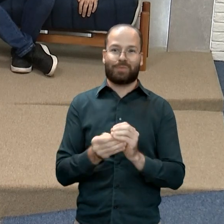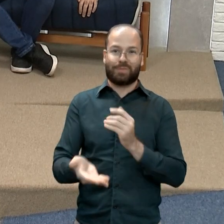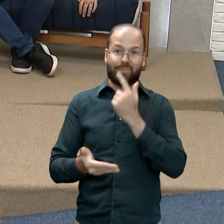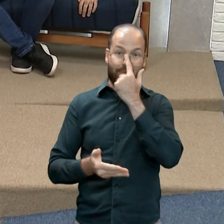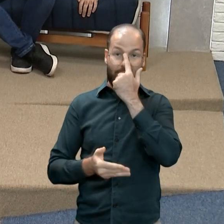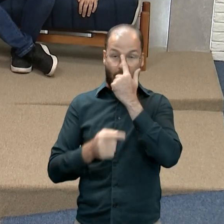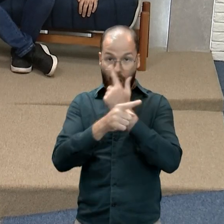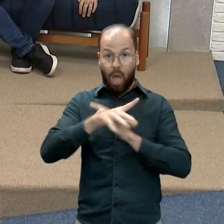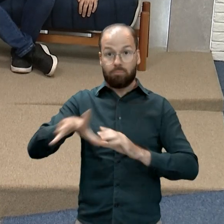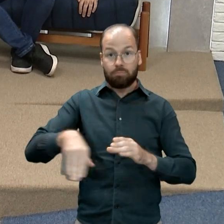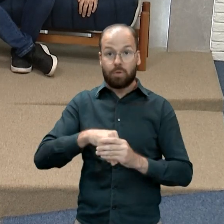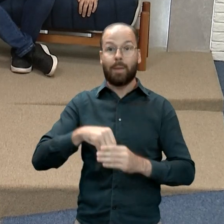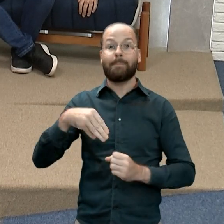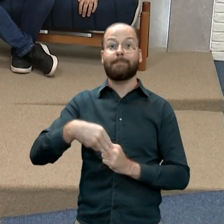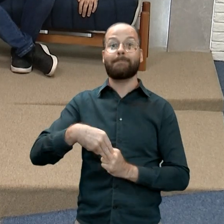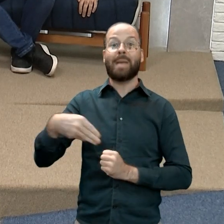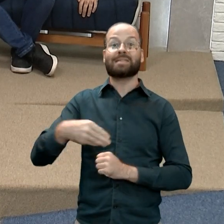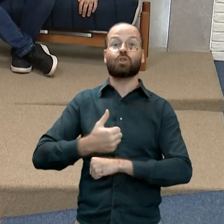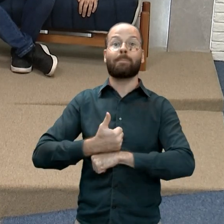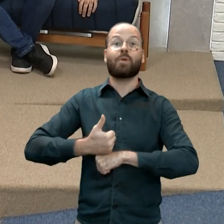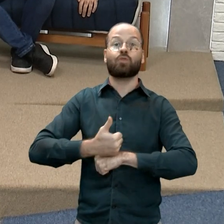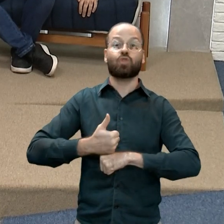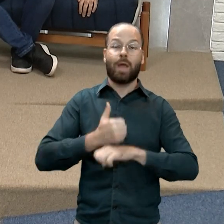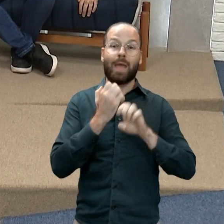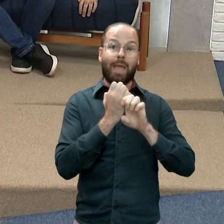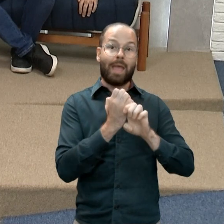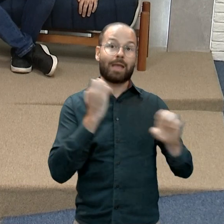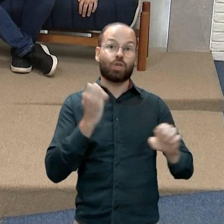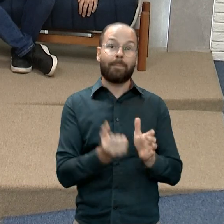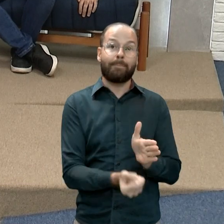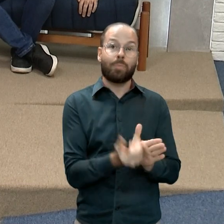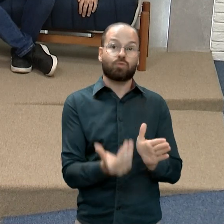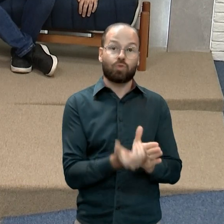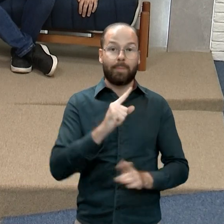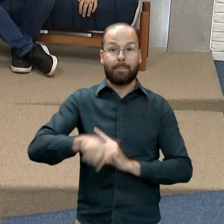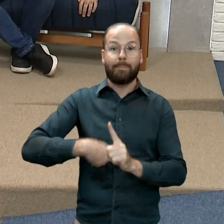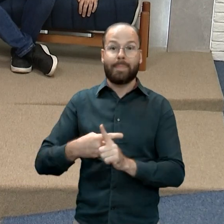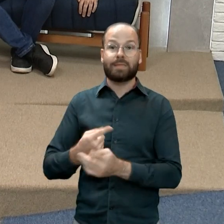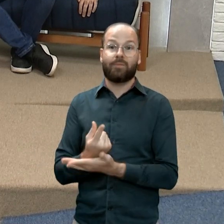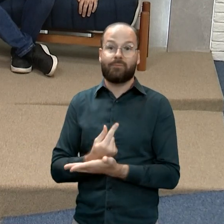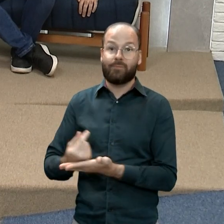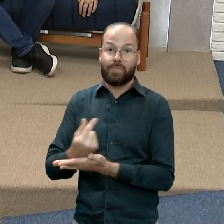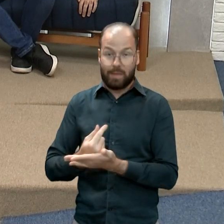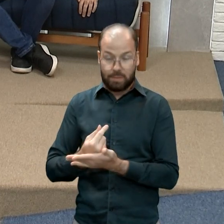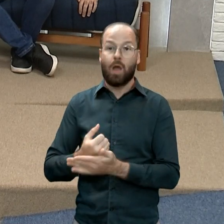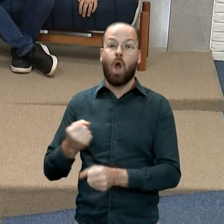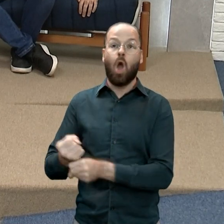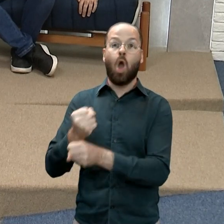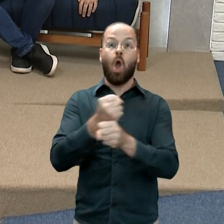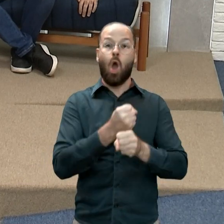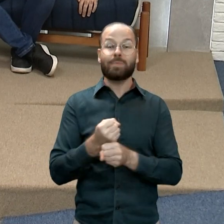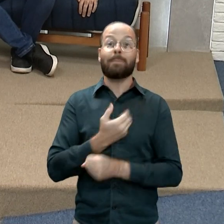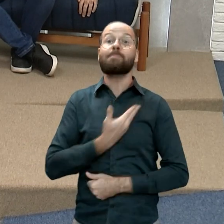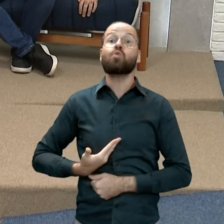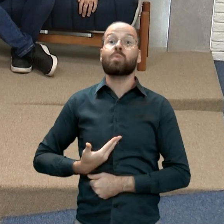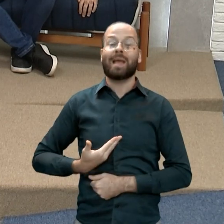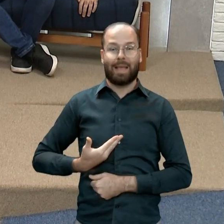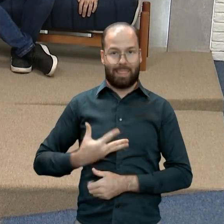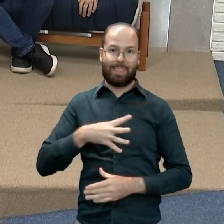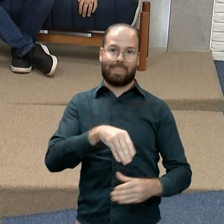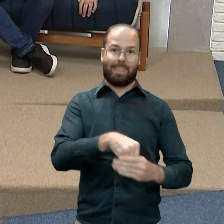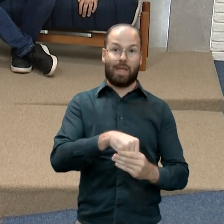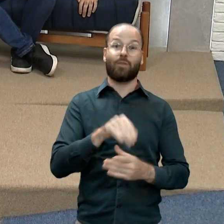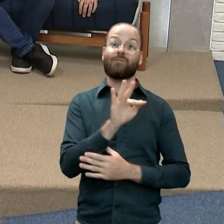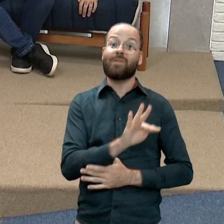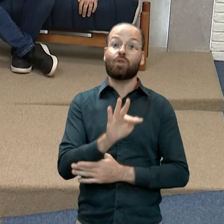mestrado profissional em Engenharia de Produção e em Finanças e Obras Públicas da Faculdade de Ciências e Tecnologia da UFG. Seja